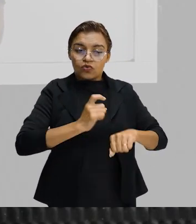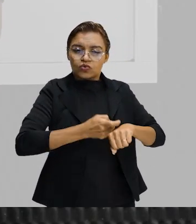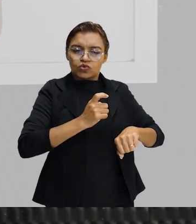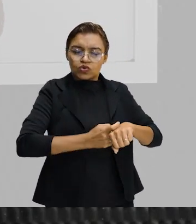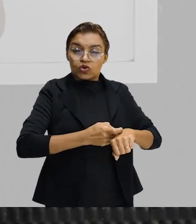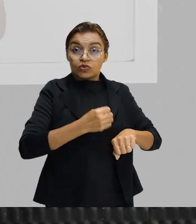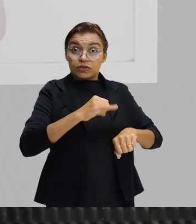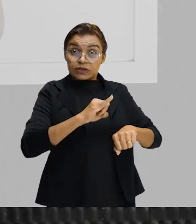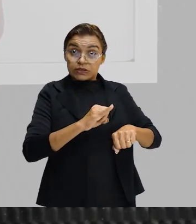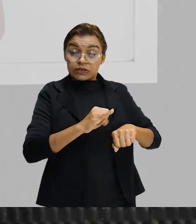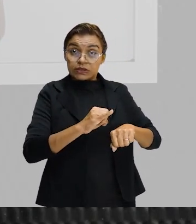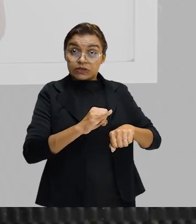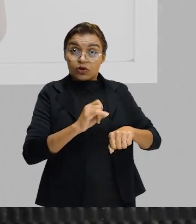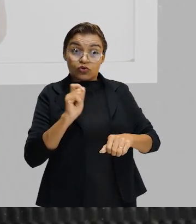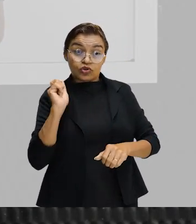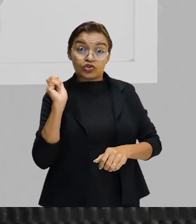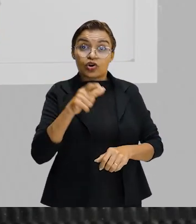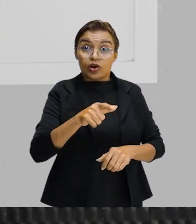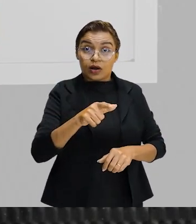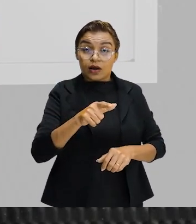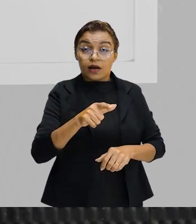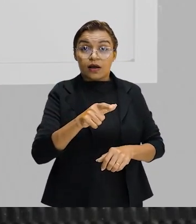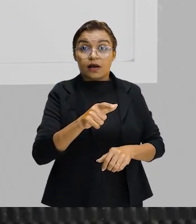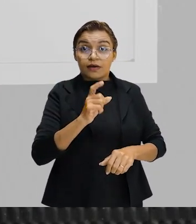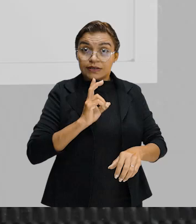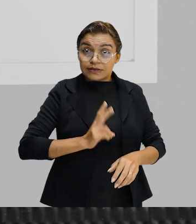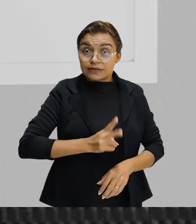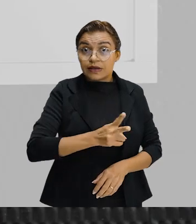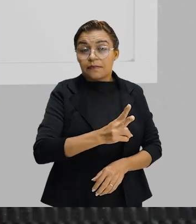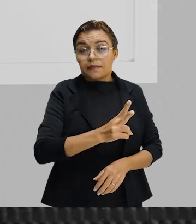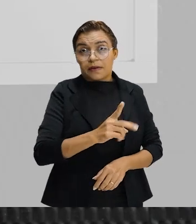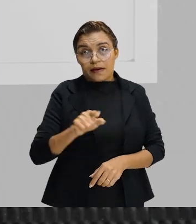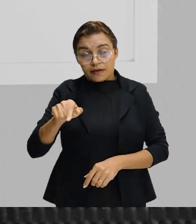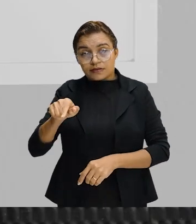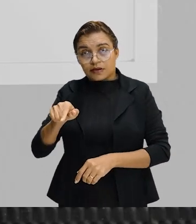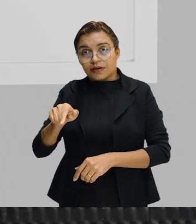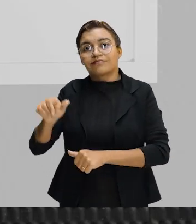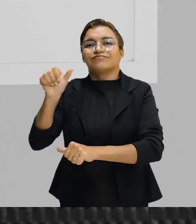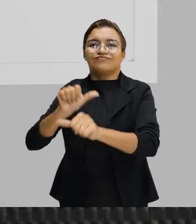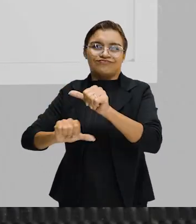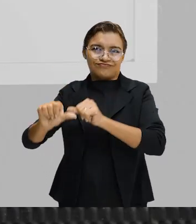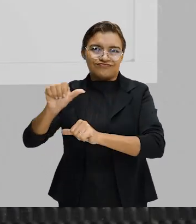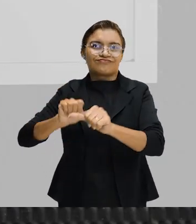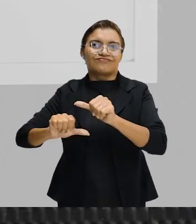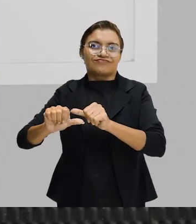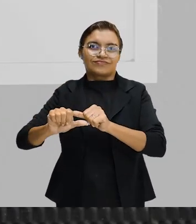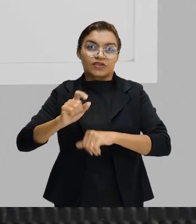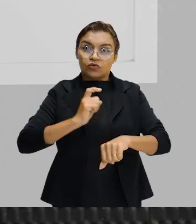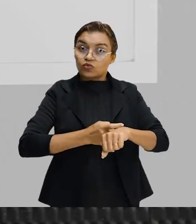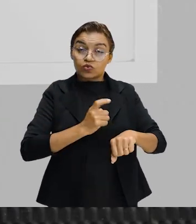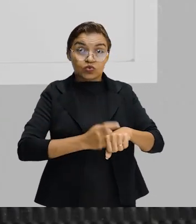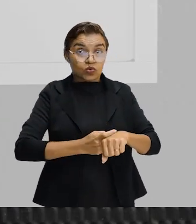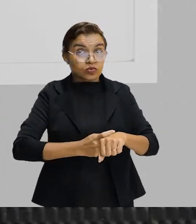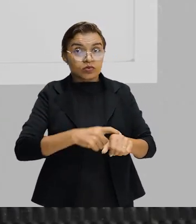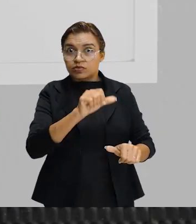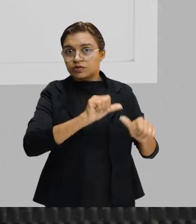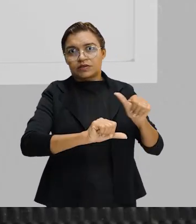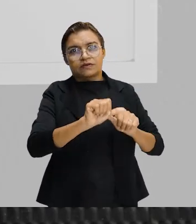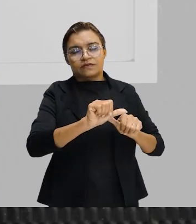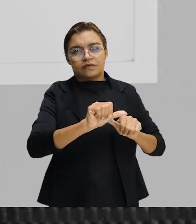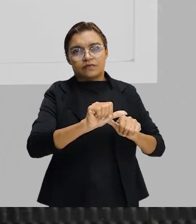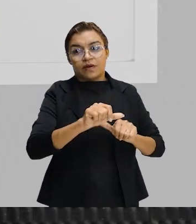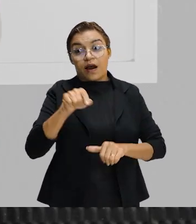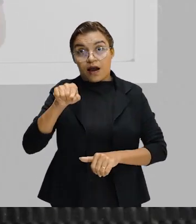Ou seja, ele sofre deformações. O sólido não se deforma, o líquido se